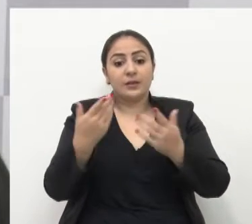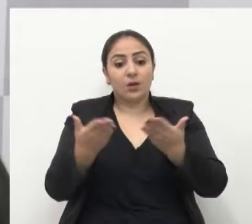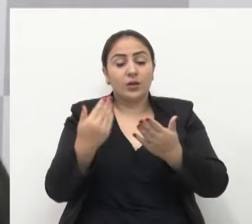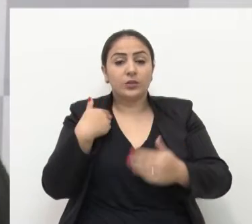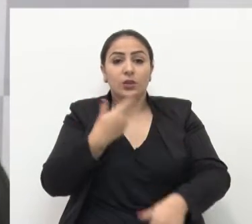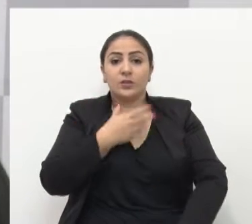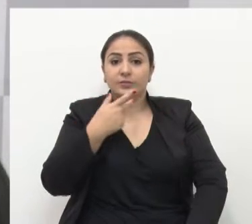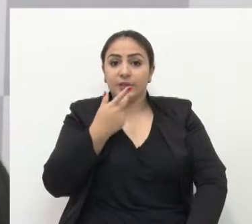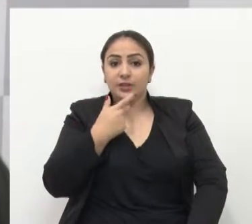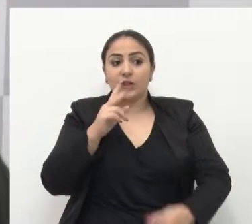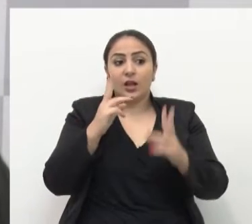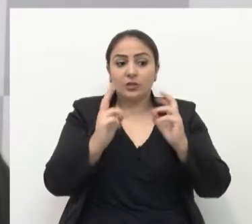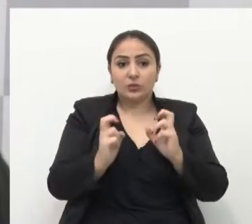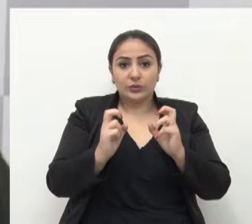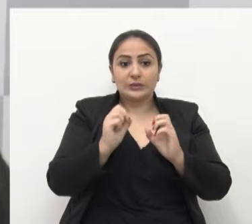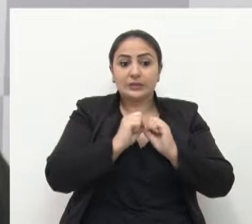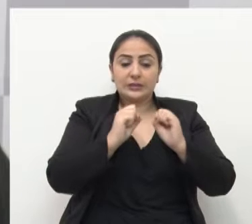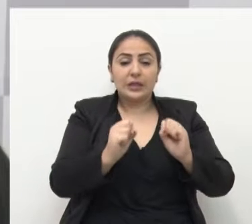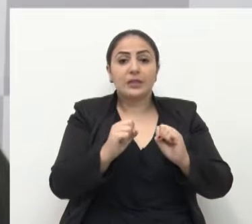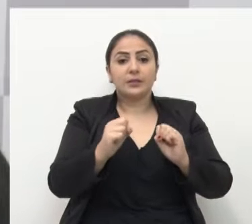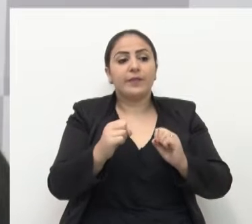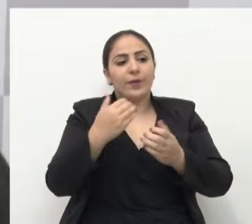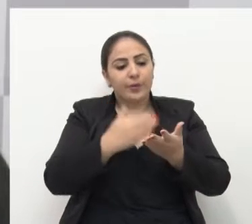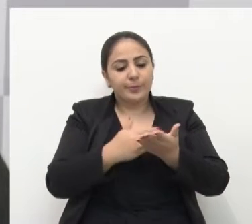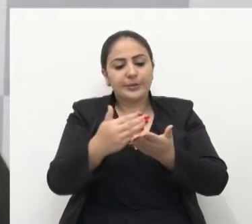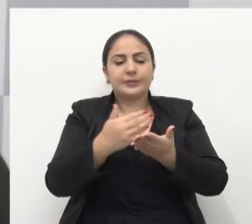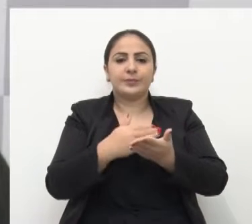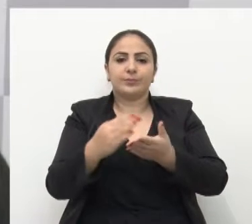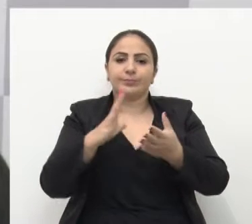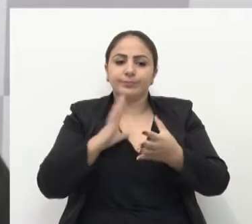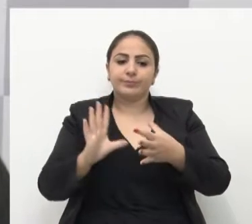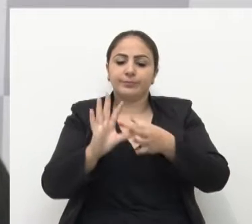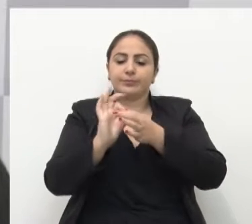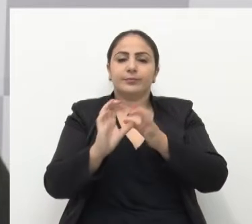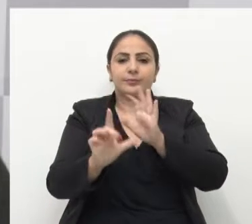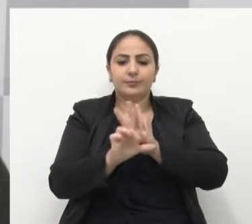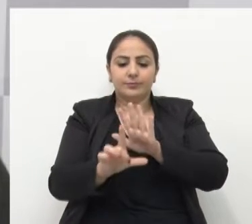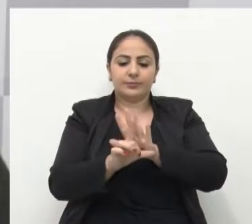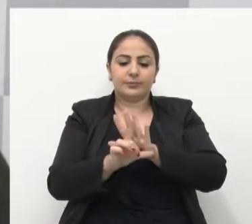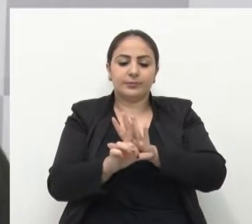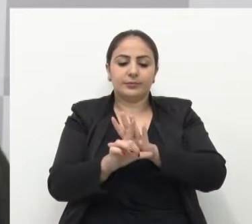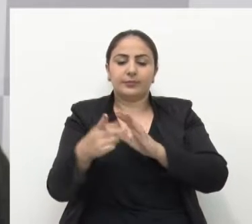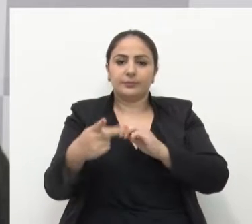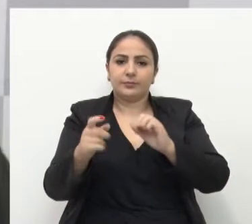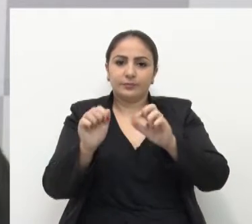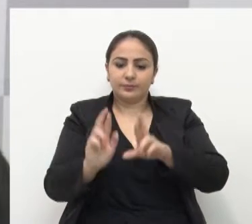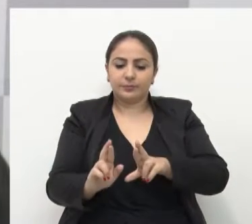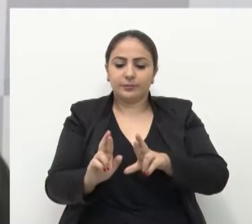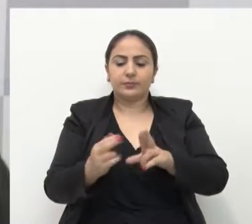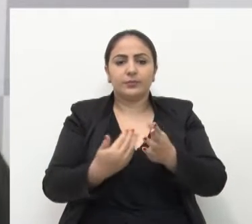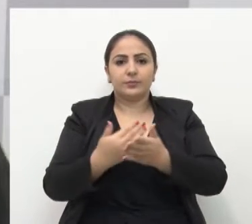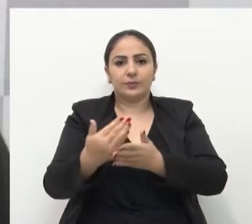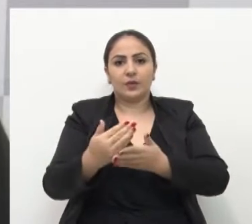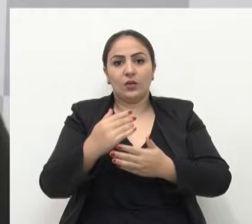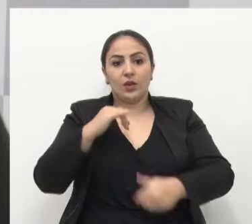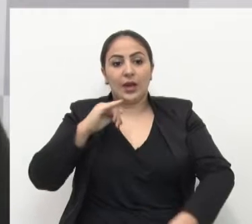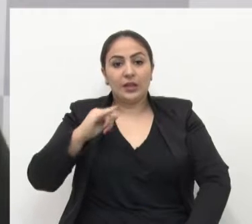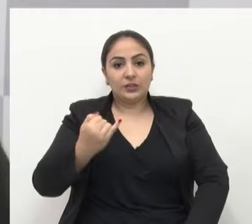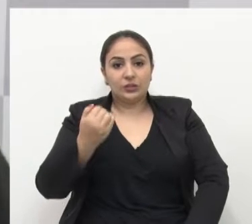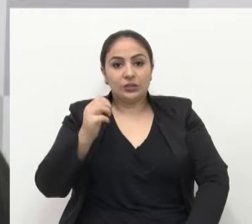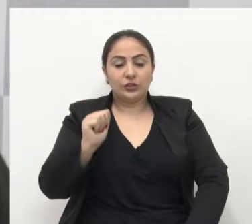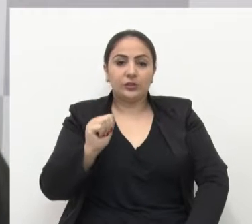nosso falando com seguidores galletti né ele vai começar a legalizar é esse terreno ensino a pelo